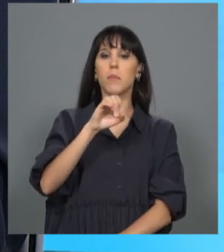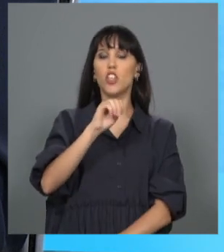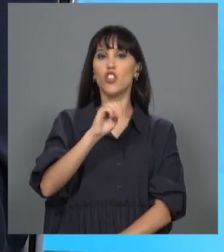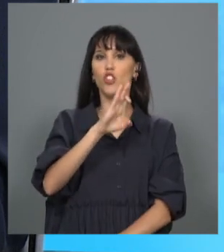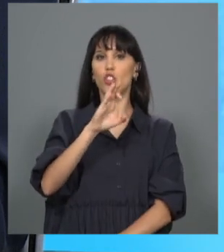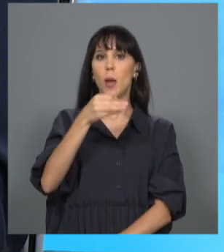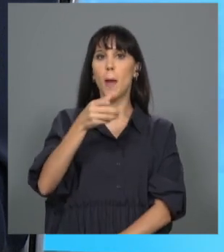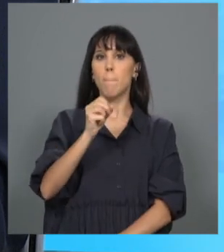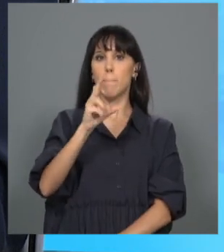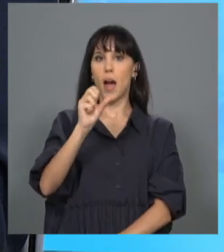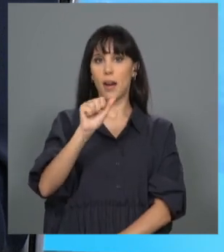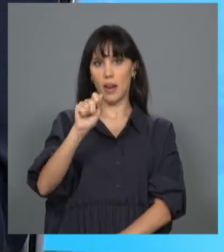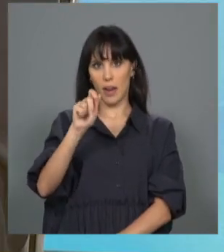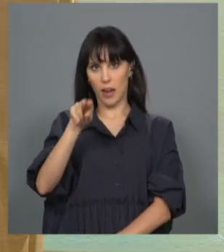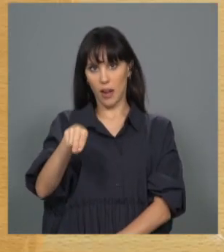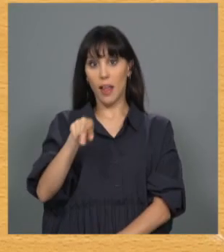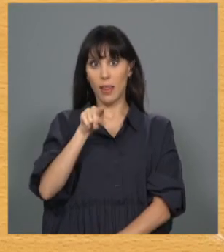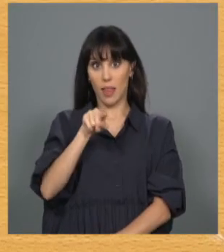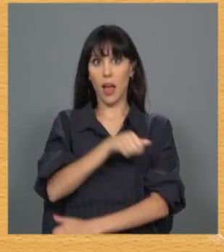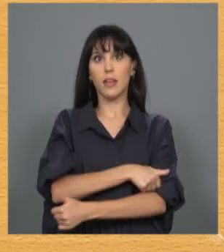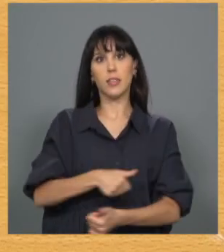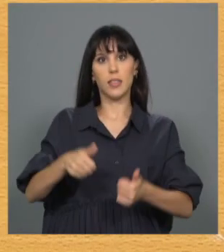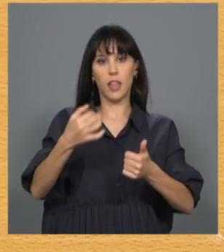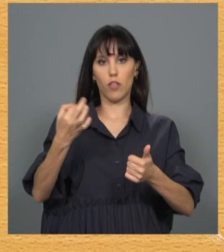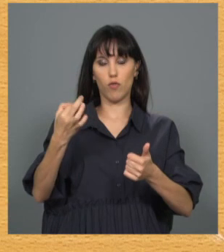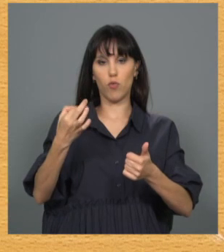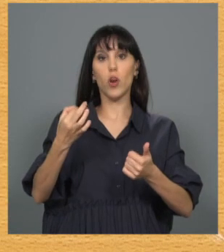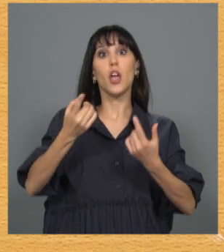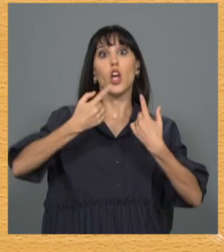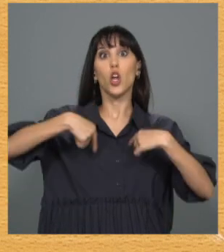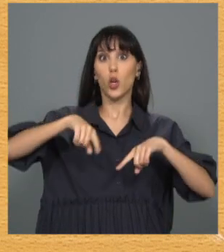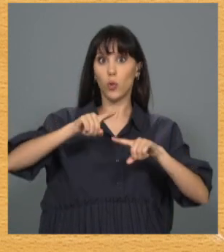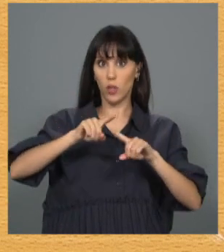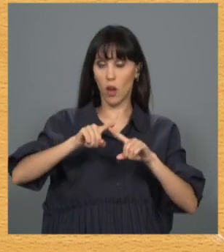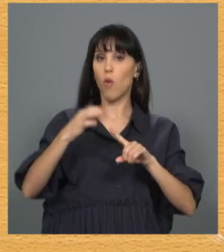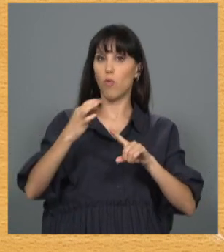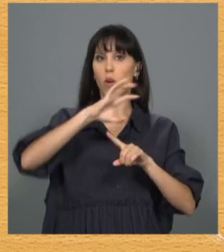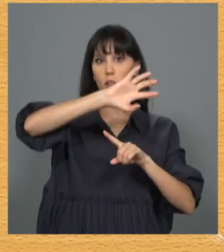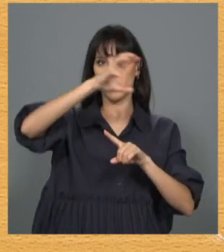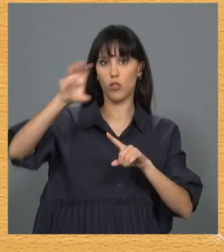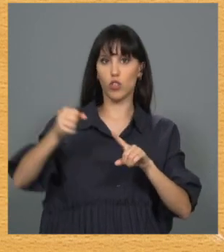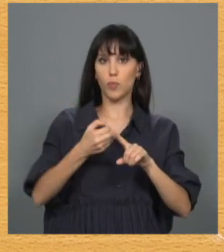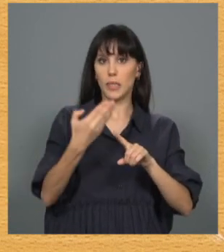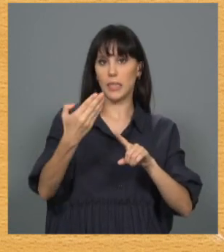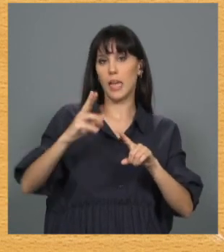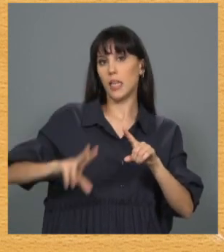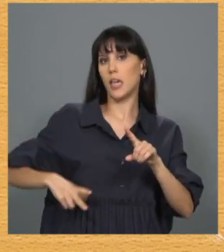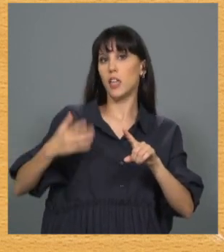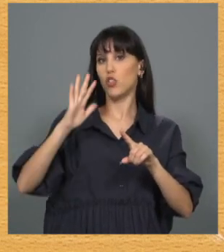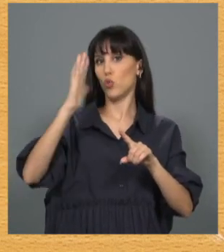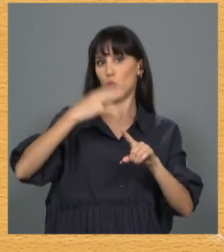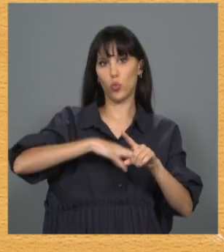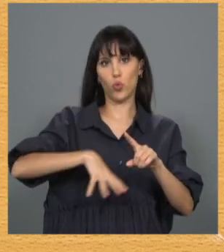aquela cidade onde se reuniram os chefes das 7 nações mais